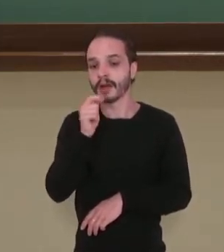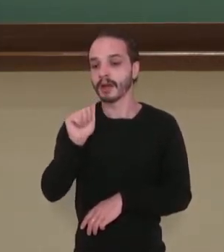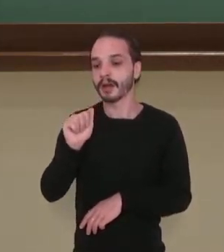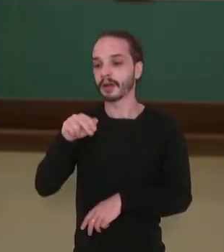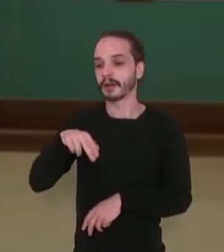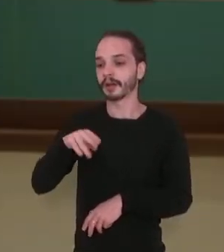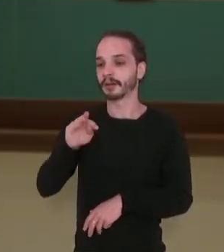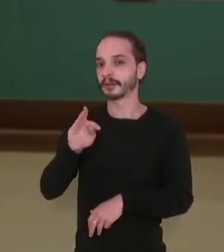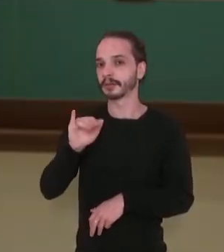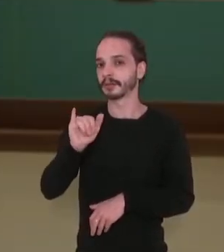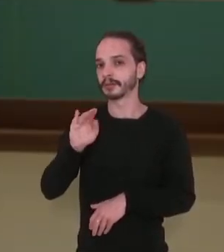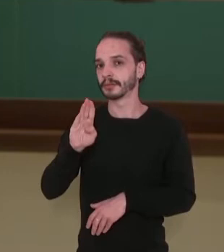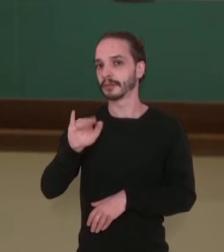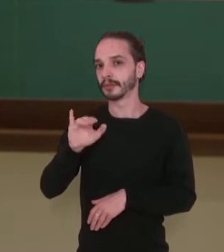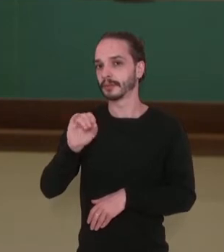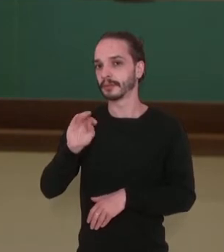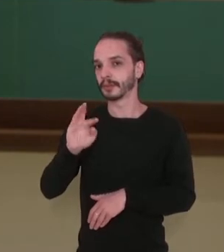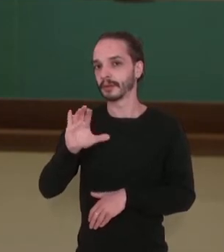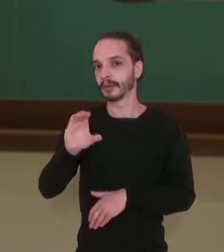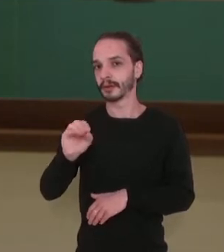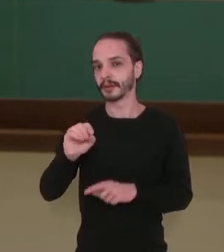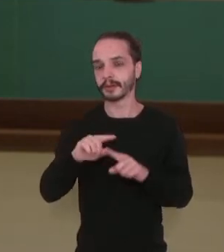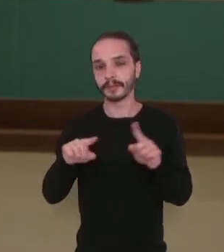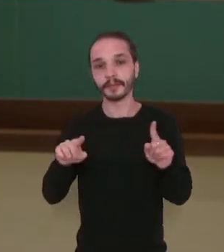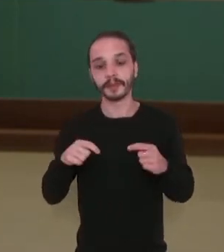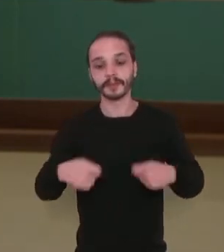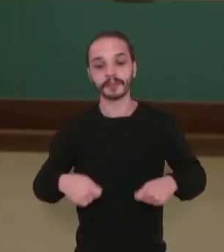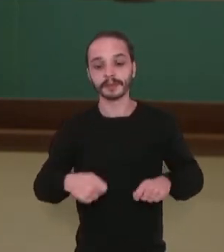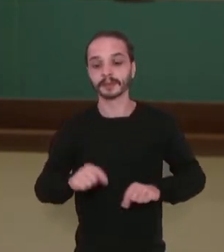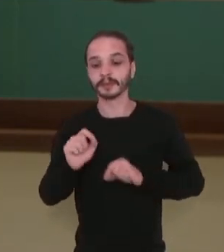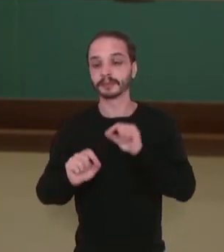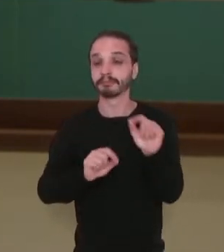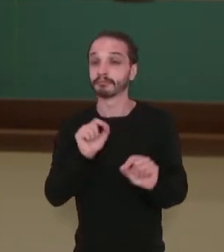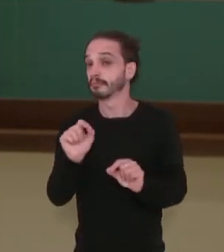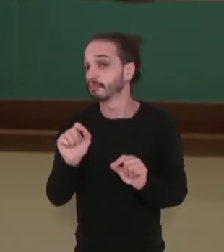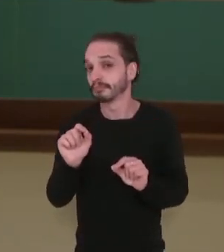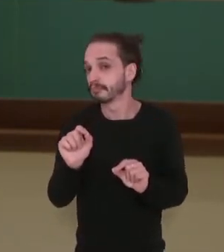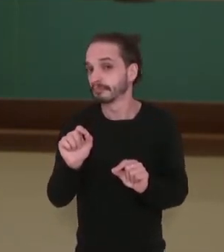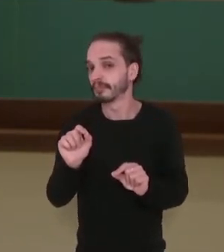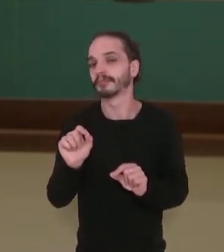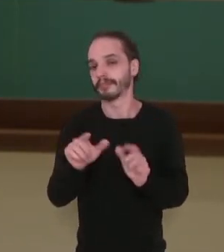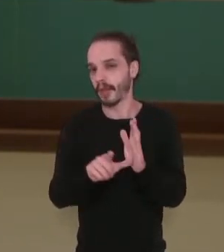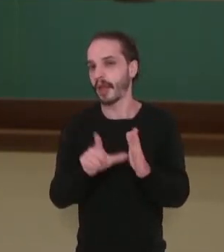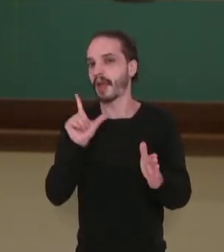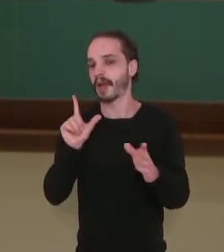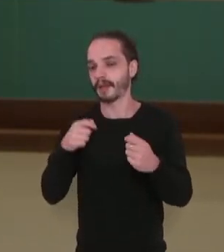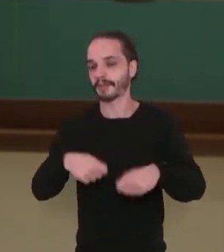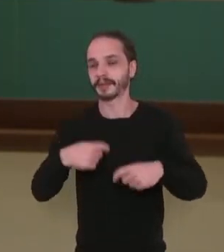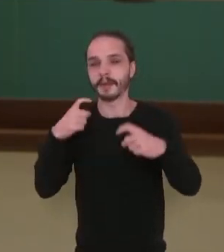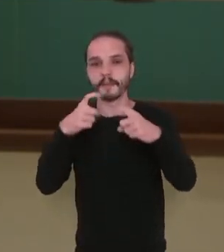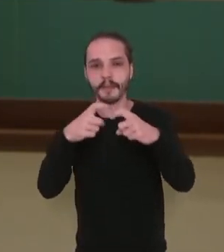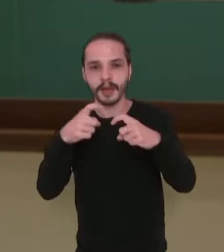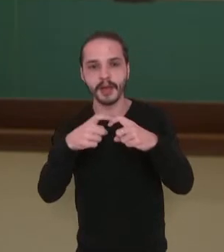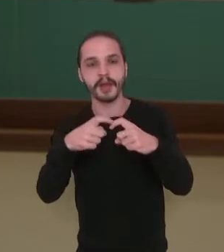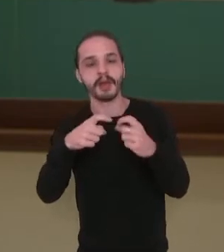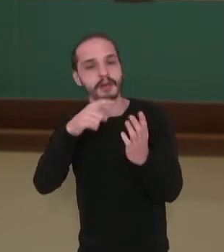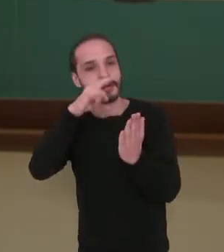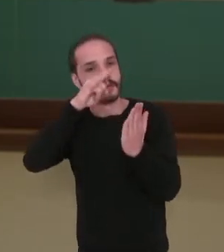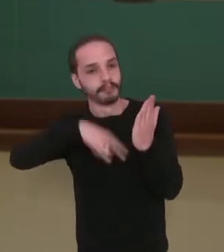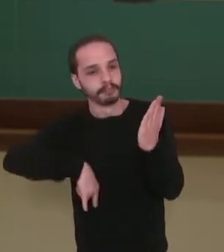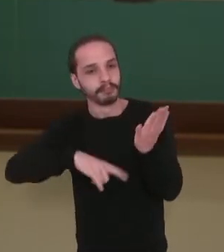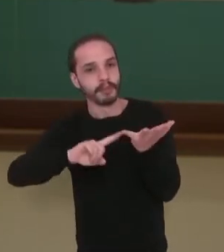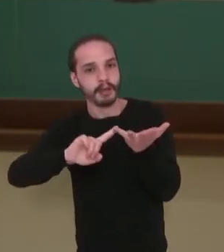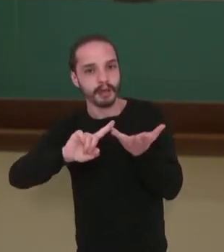entanto, nós precisamos consultar quem? O médico, é isso mesmo. Ele